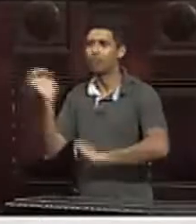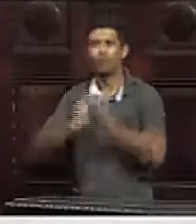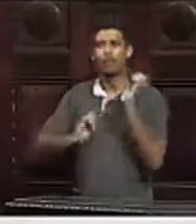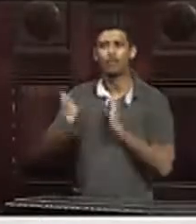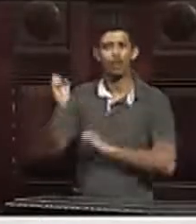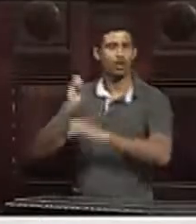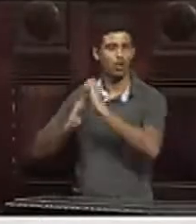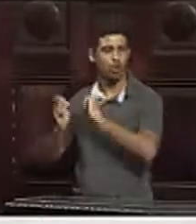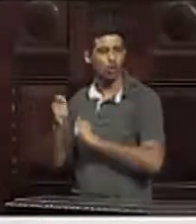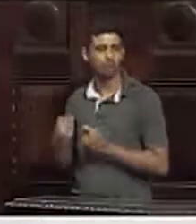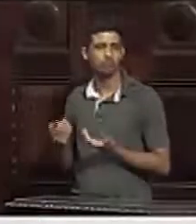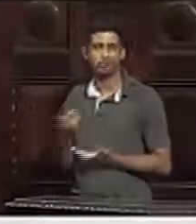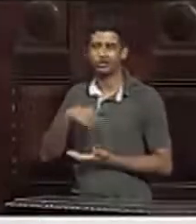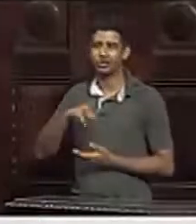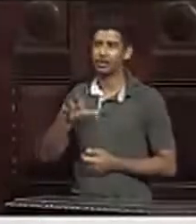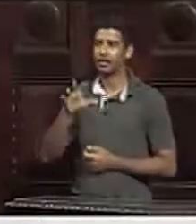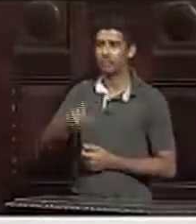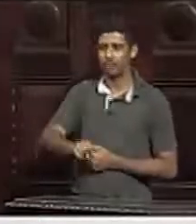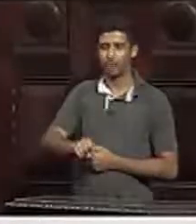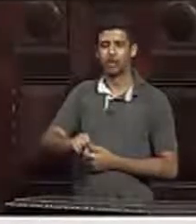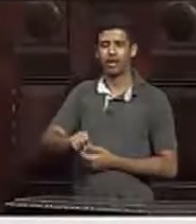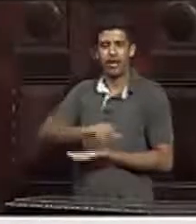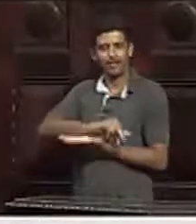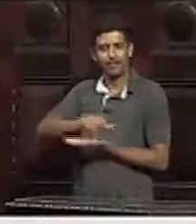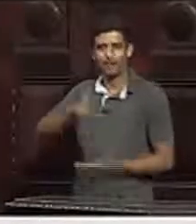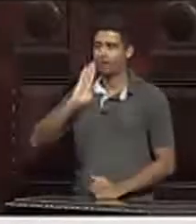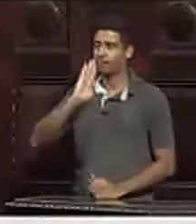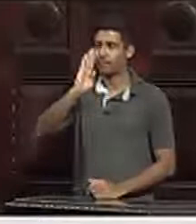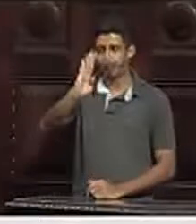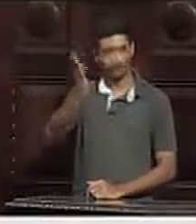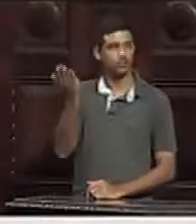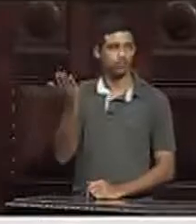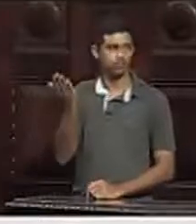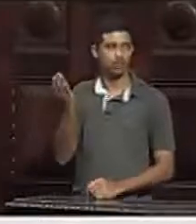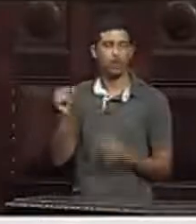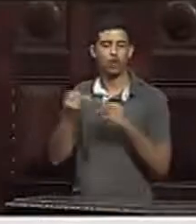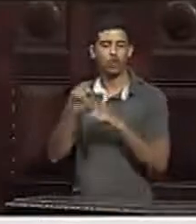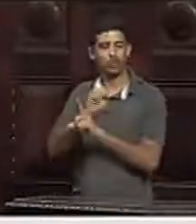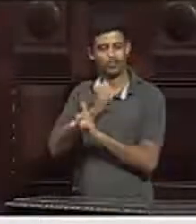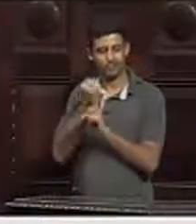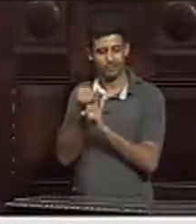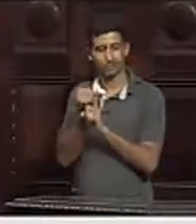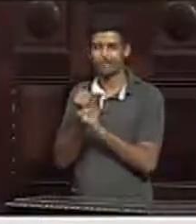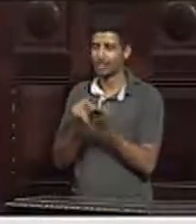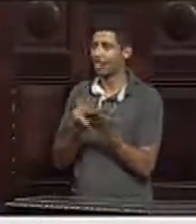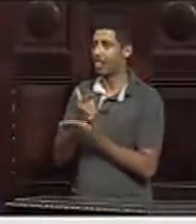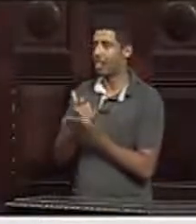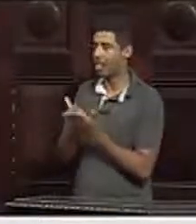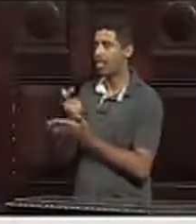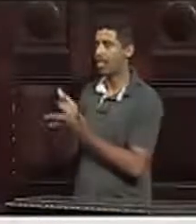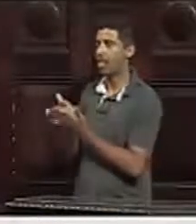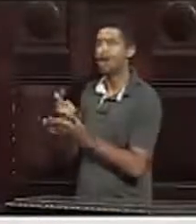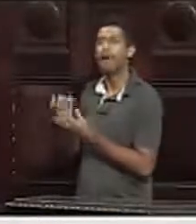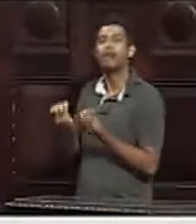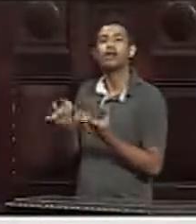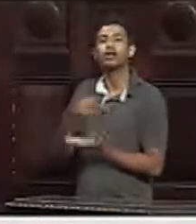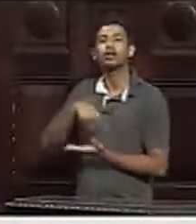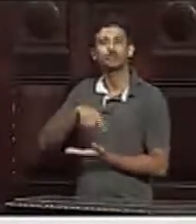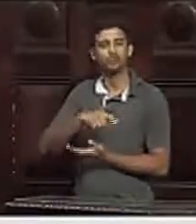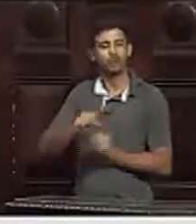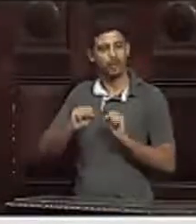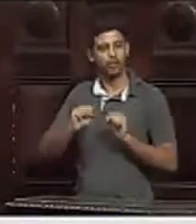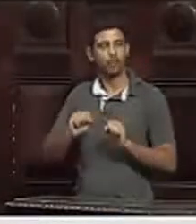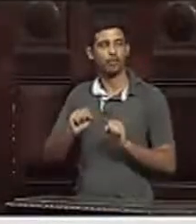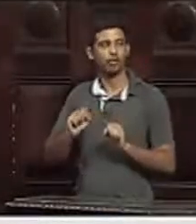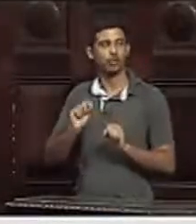Então vamos pegar os fundamentos da economia numa sociedade de consumo para que possamos, de uma vez por